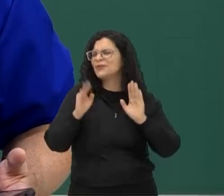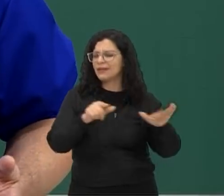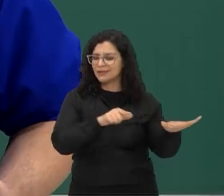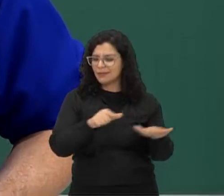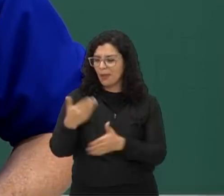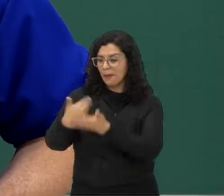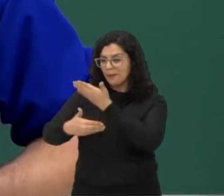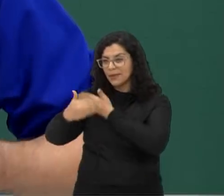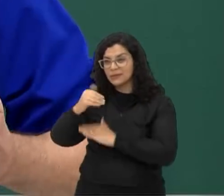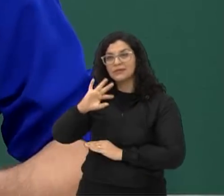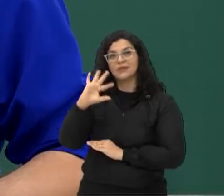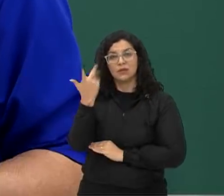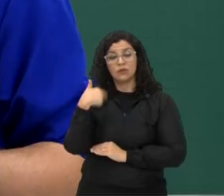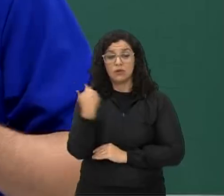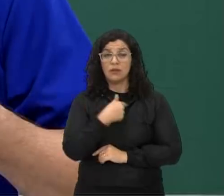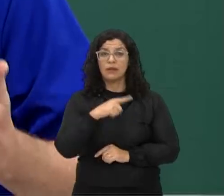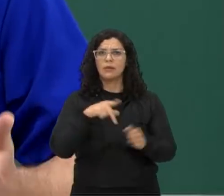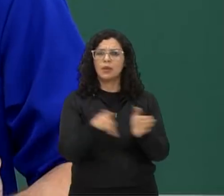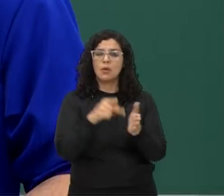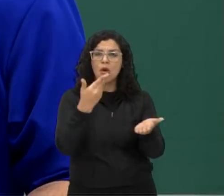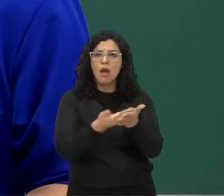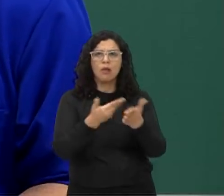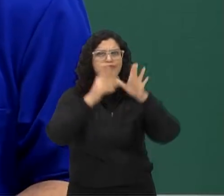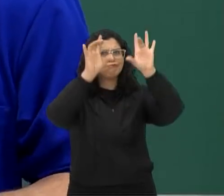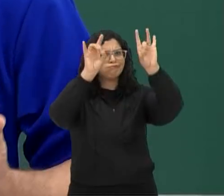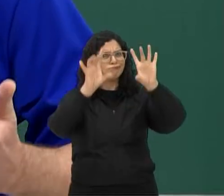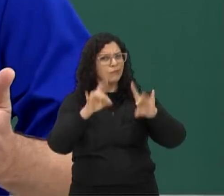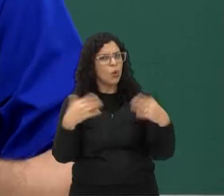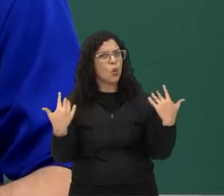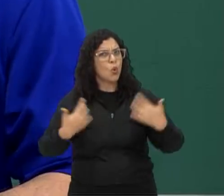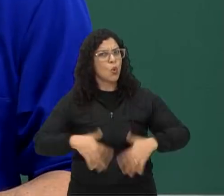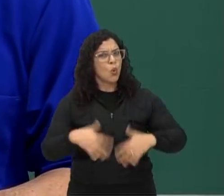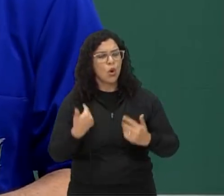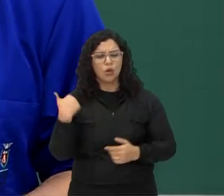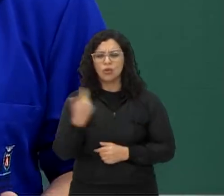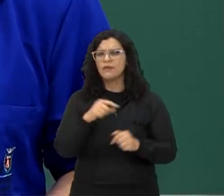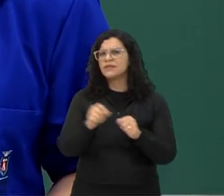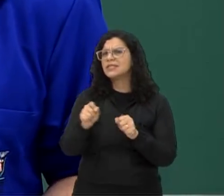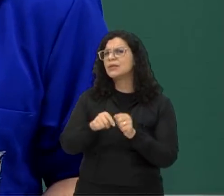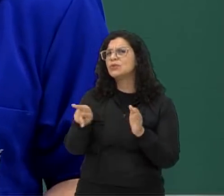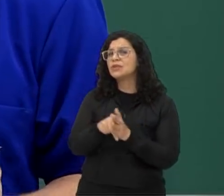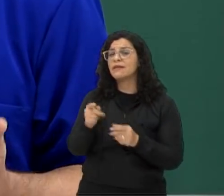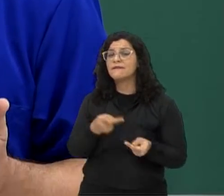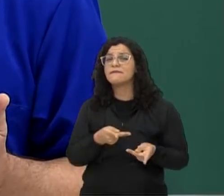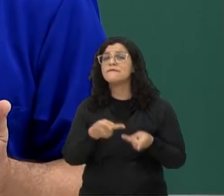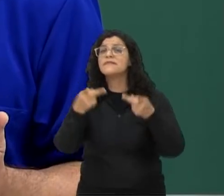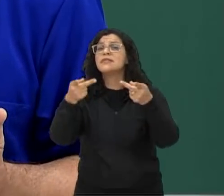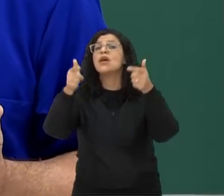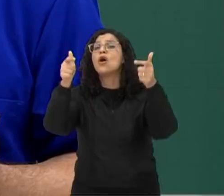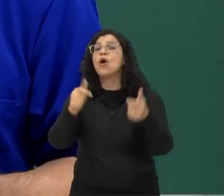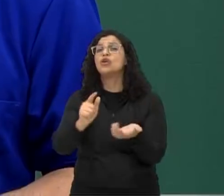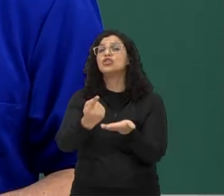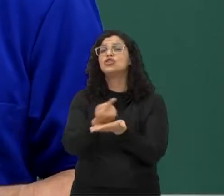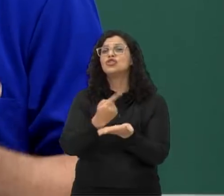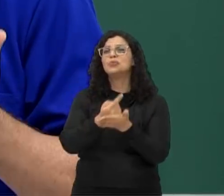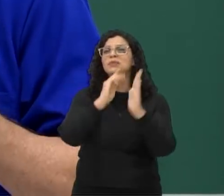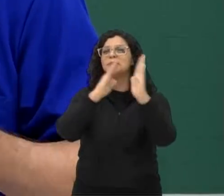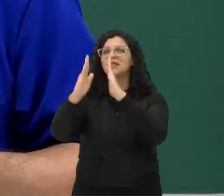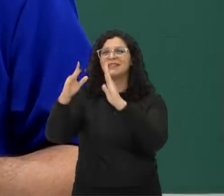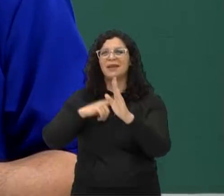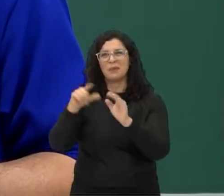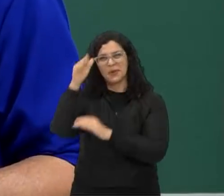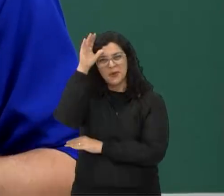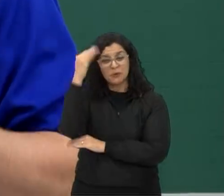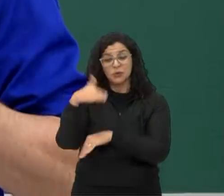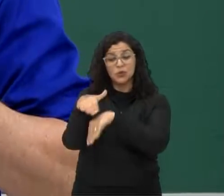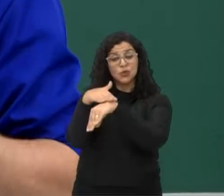Conhecimento foi a semana passada, nós tivemos uma aula muito especial, onde a gente fez uma visita lá na Gibiteca de Curitiba e